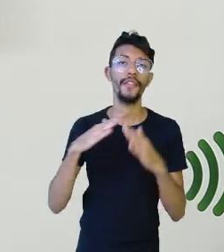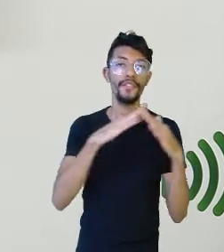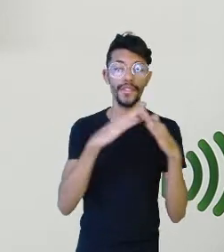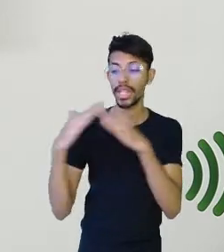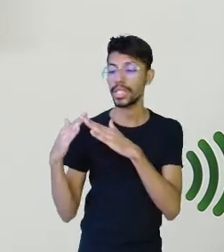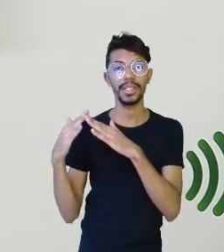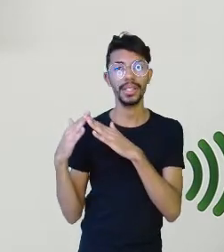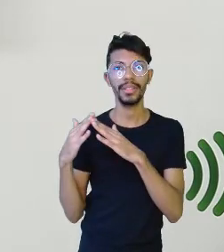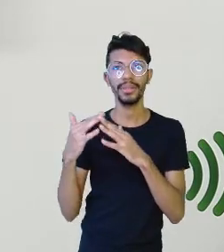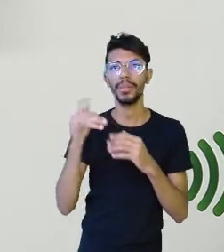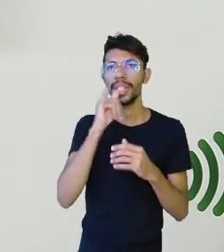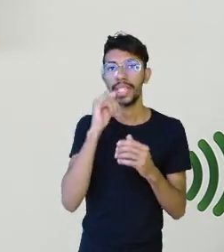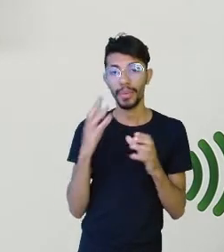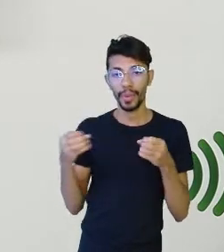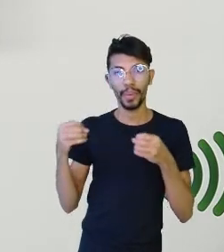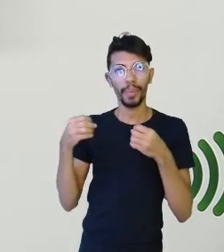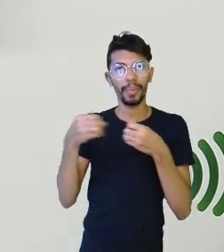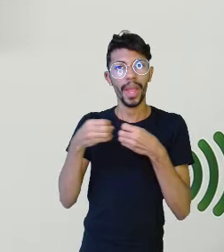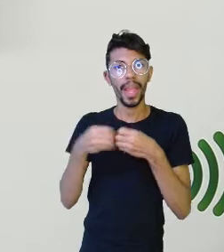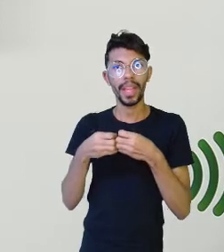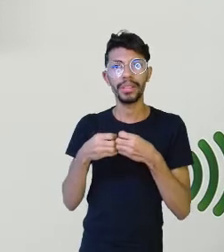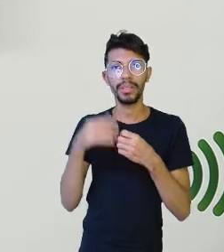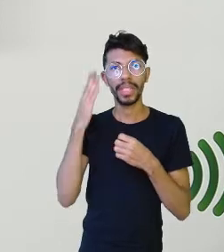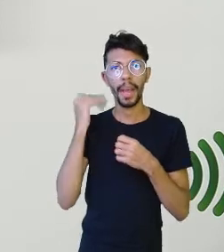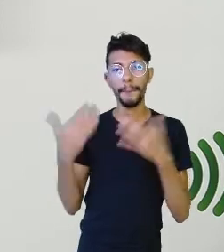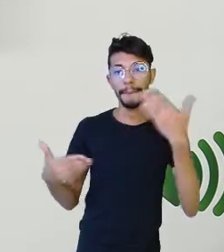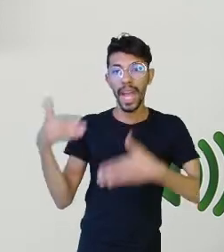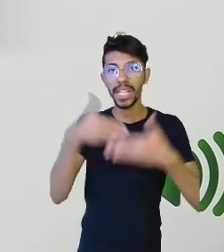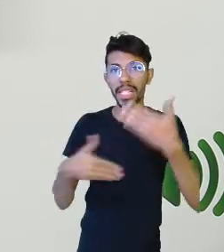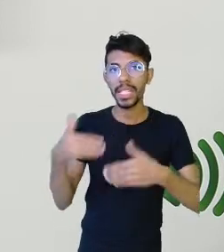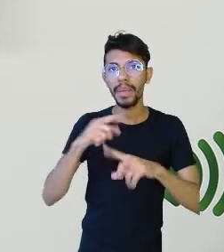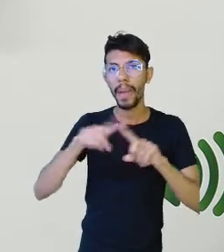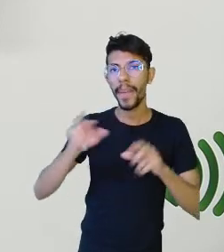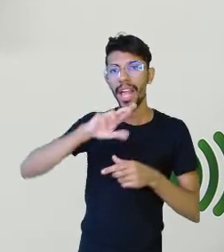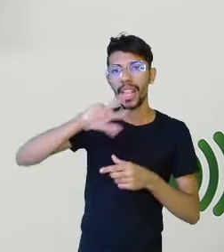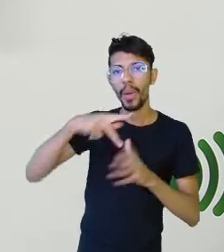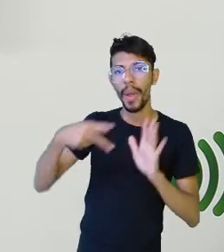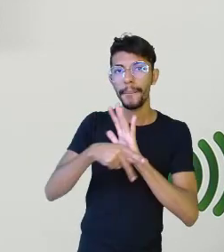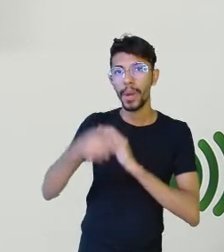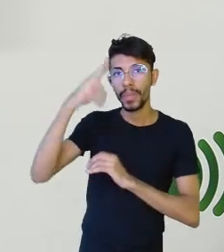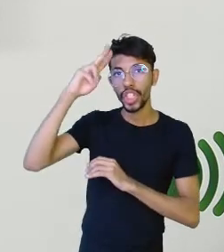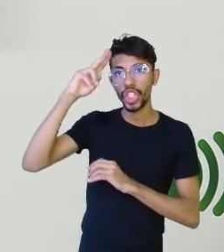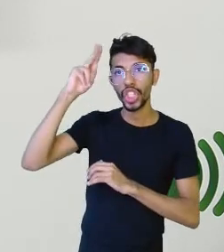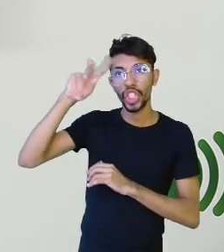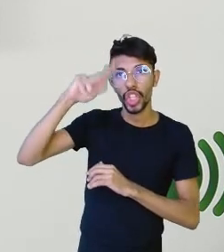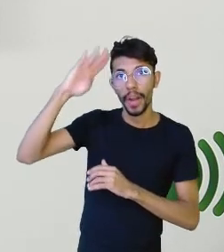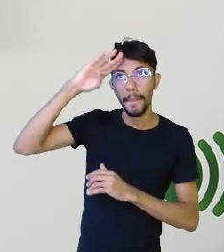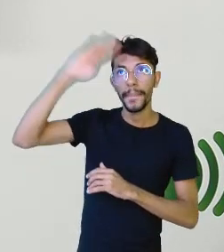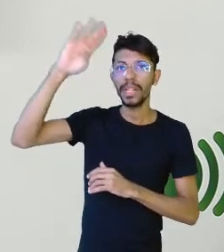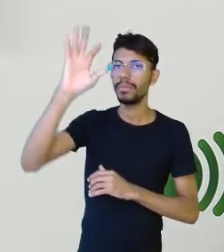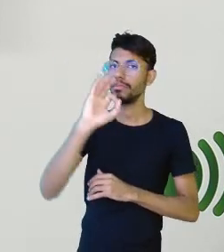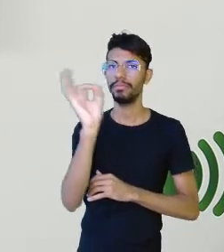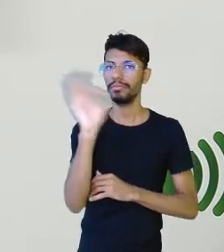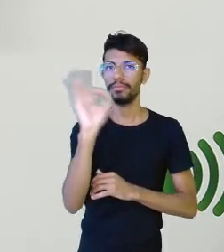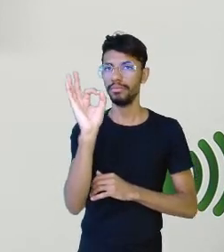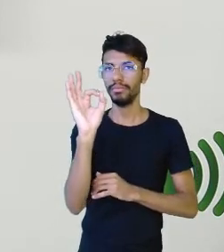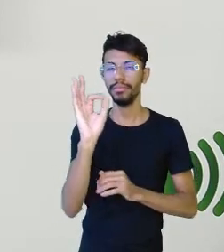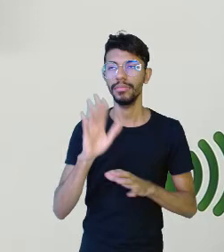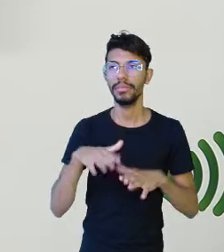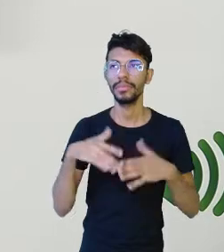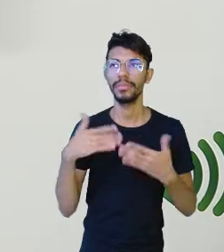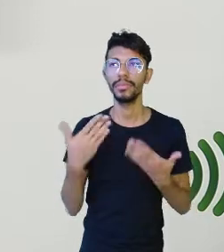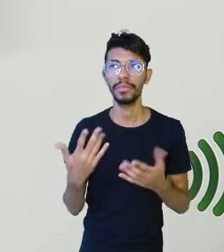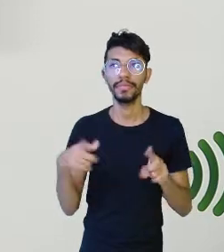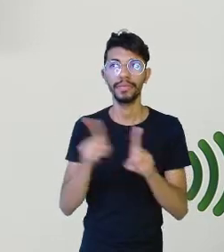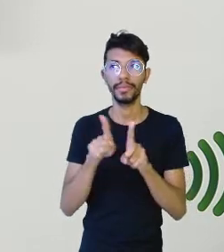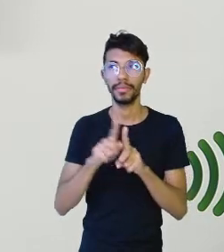perto, participa, mas a história principal não são daqueles outros, e sim do personagem principal, tá certo?